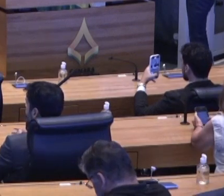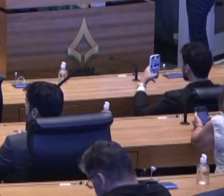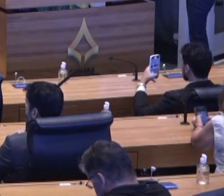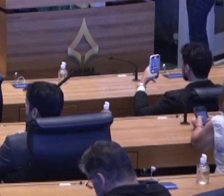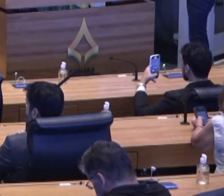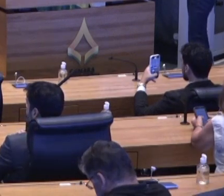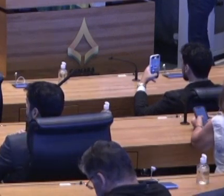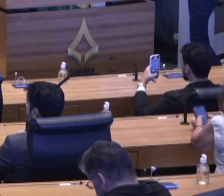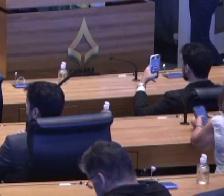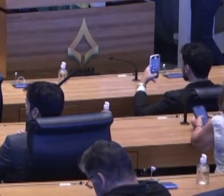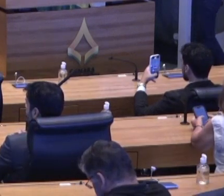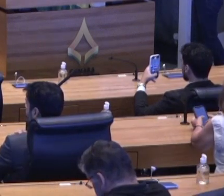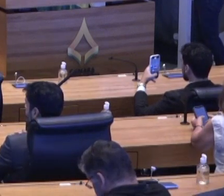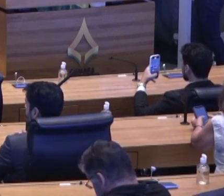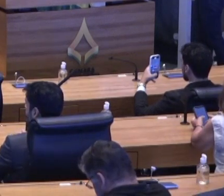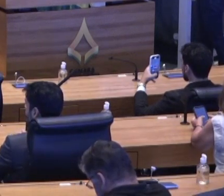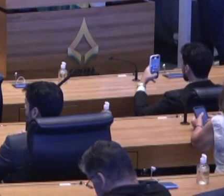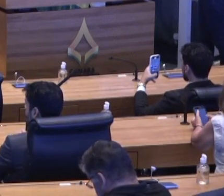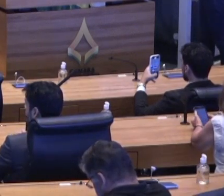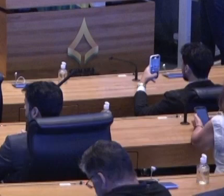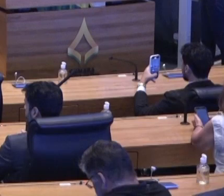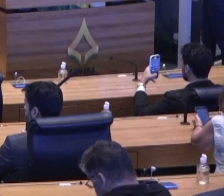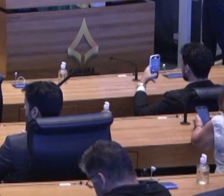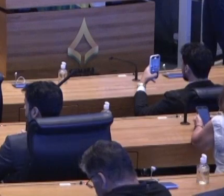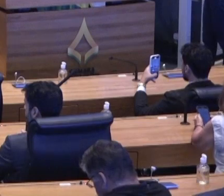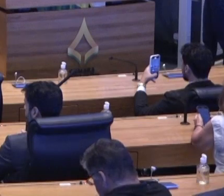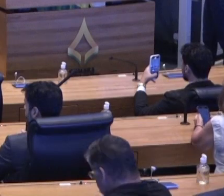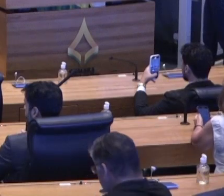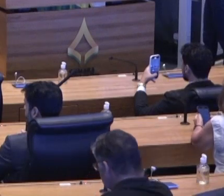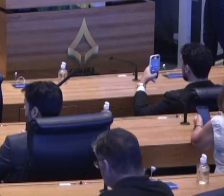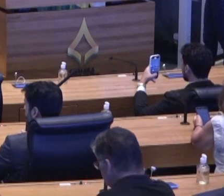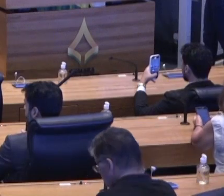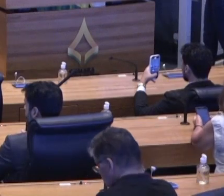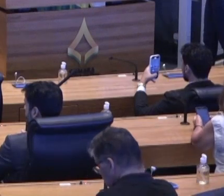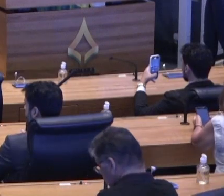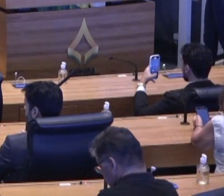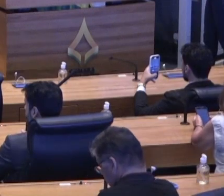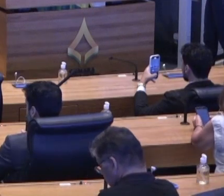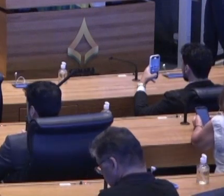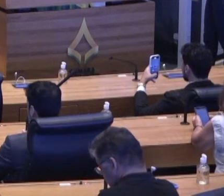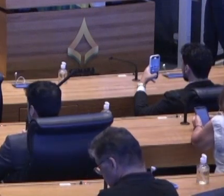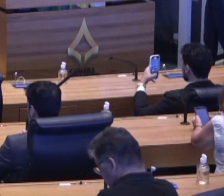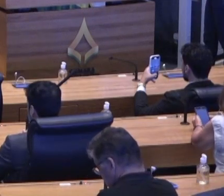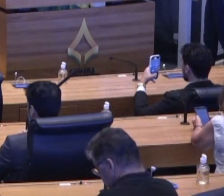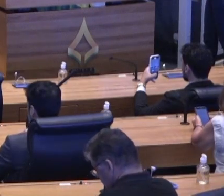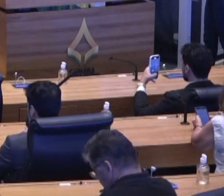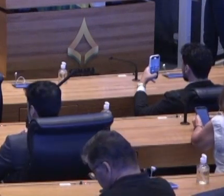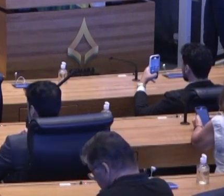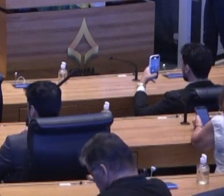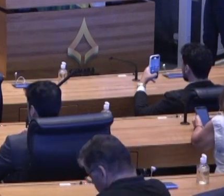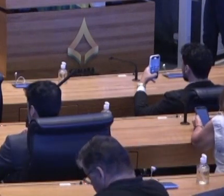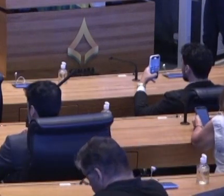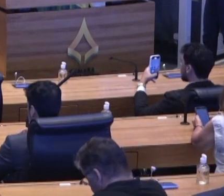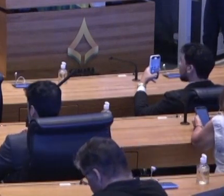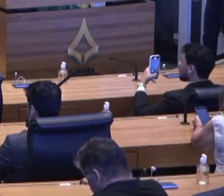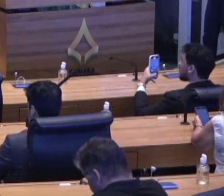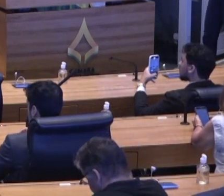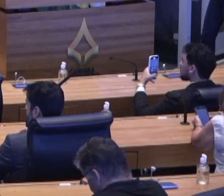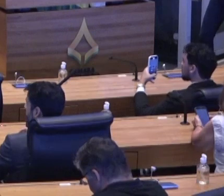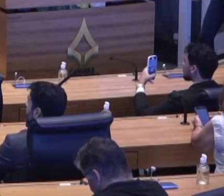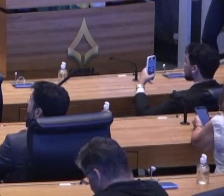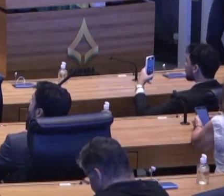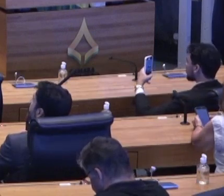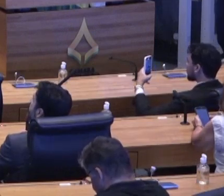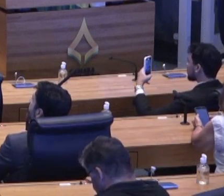com a gente a senhora presidente da Regional do Distrito Federal da Sociedade Brasileira de Dermatologia, a doutora Letícia Oba, a quem a gente